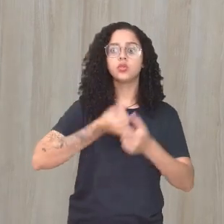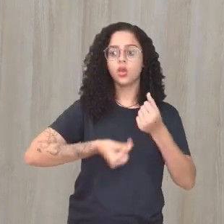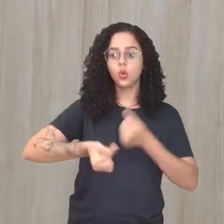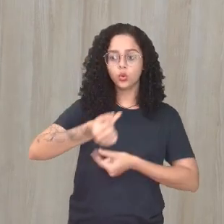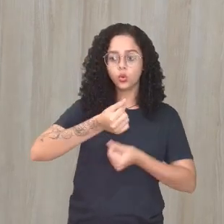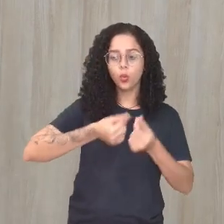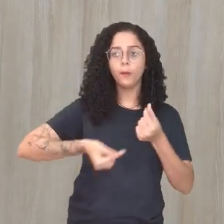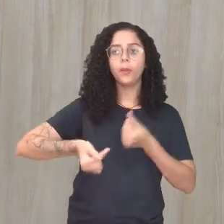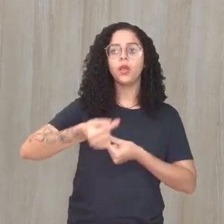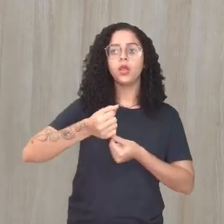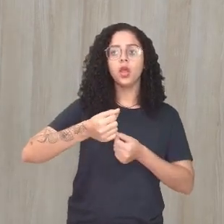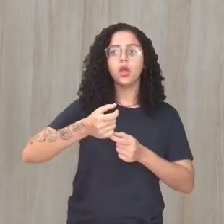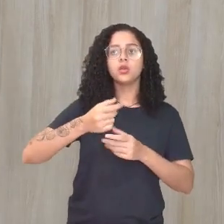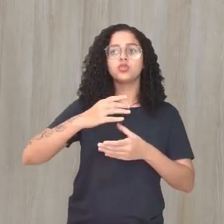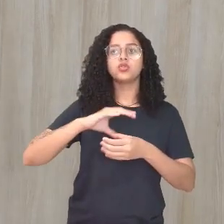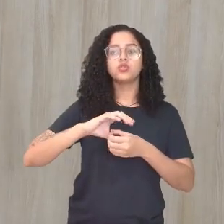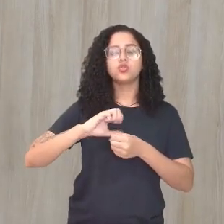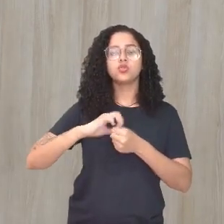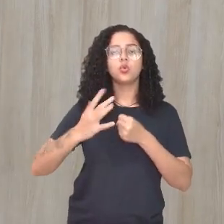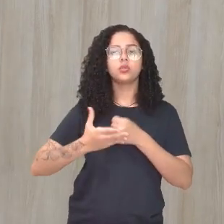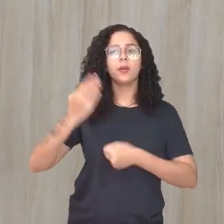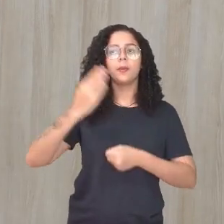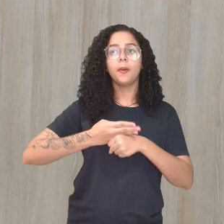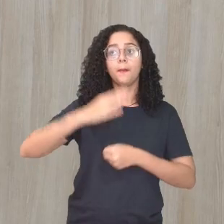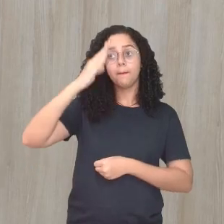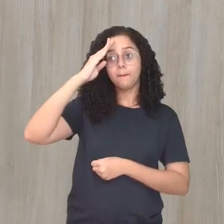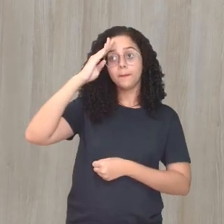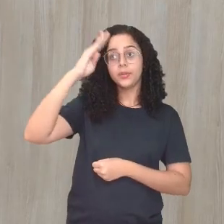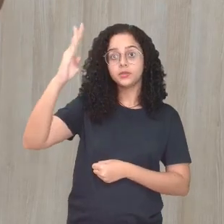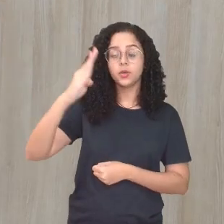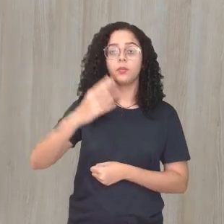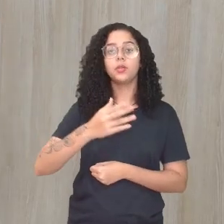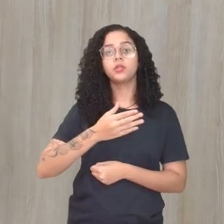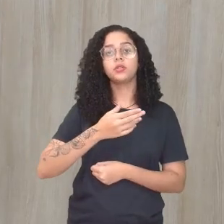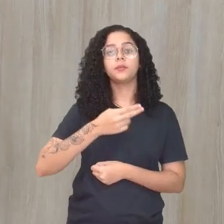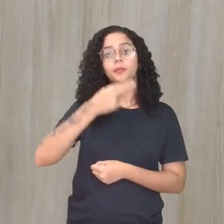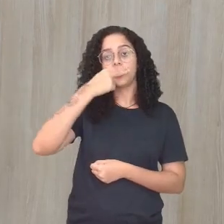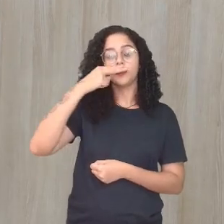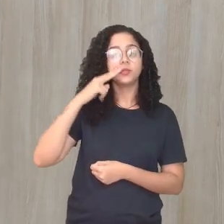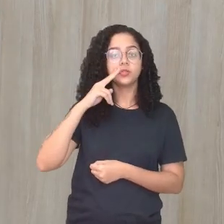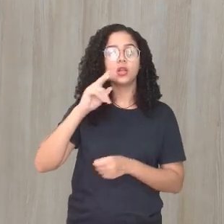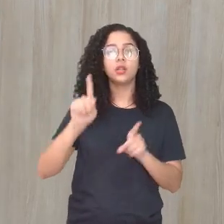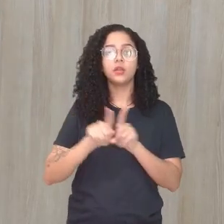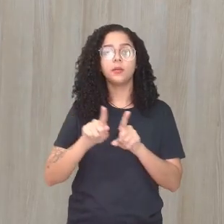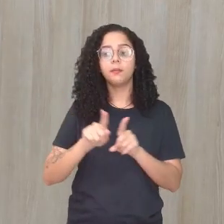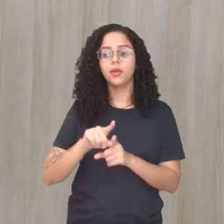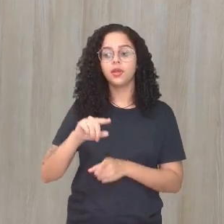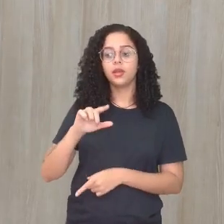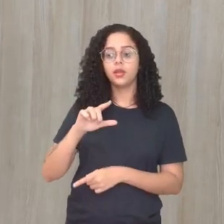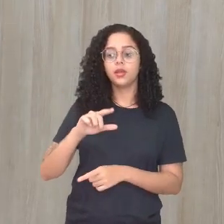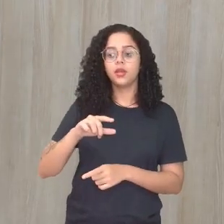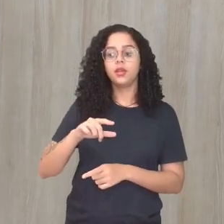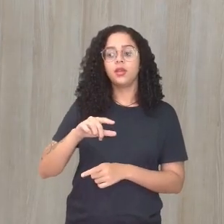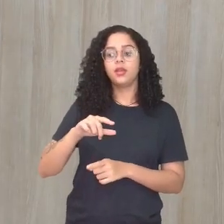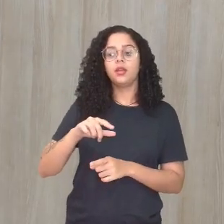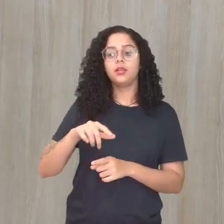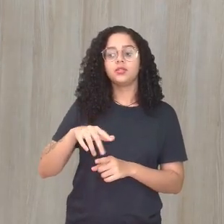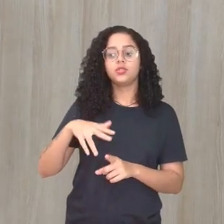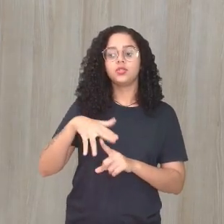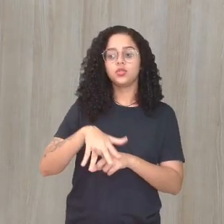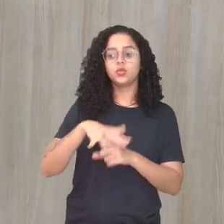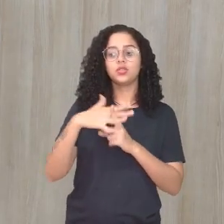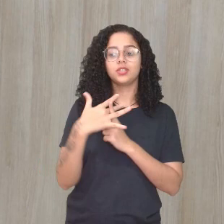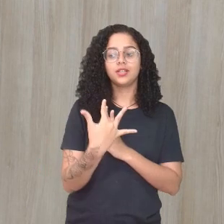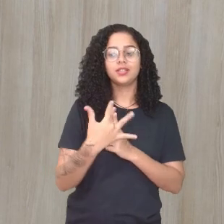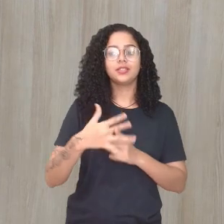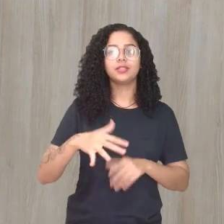economia socialista ali, principalmente com Lenin e Stalin, certo, fazia com que a gente